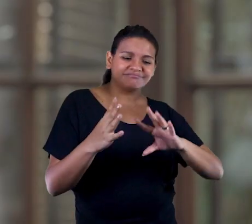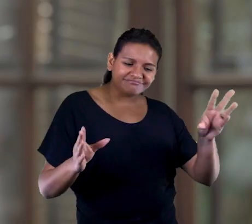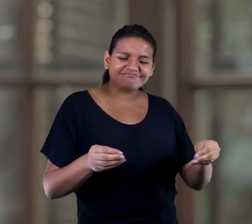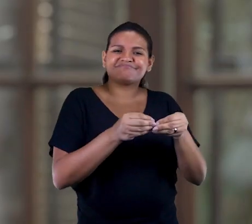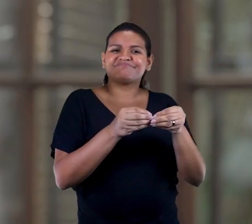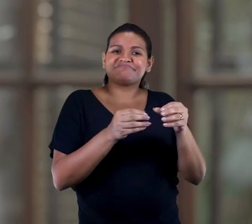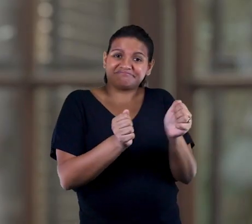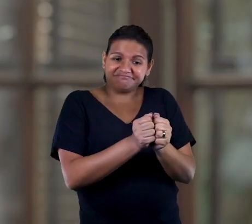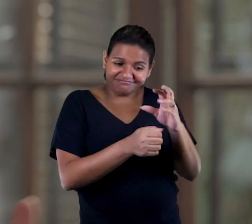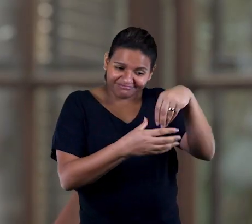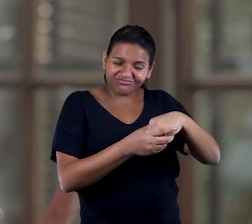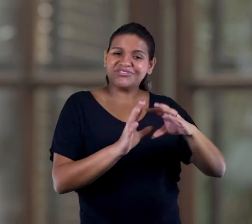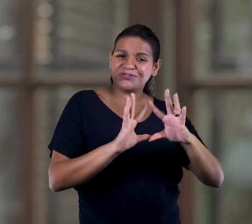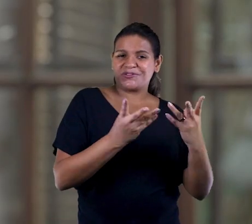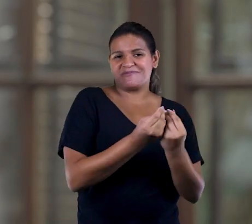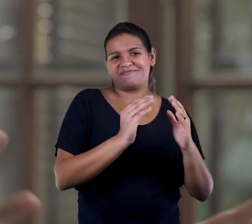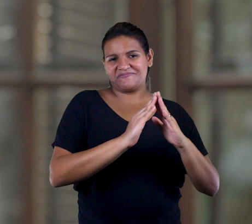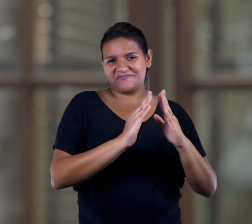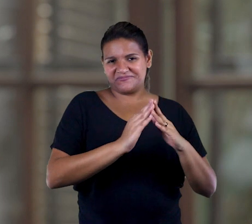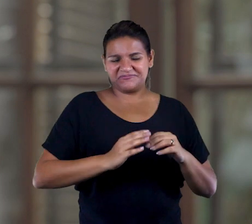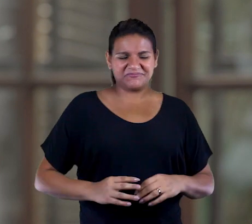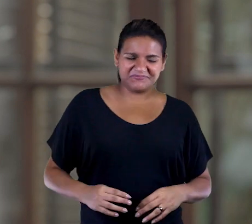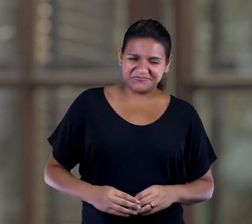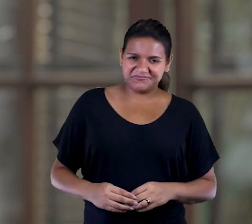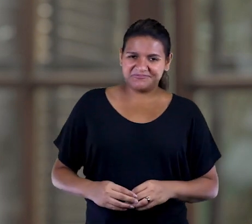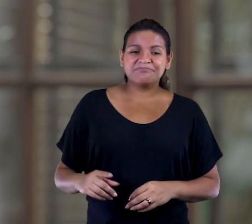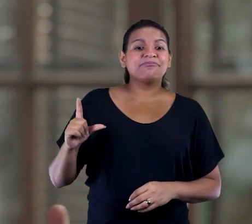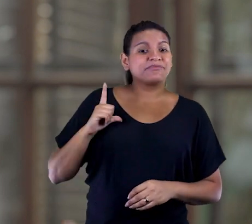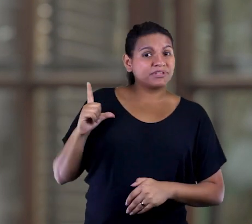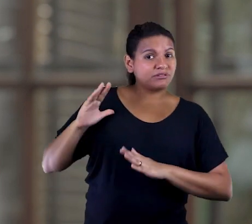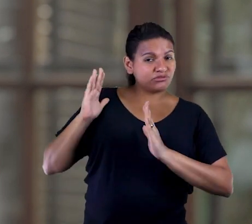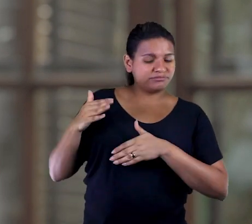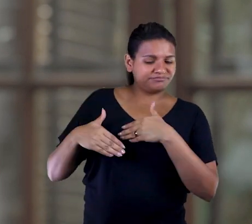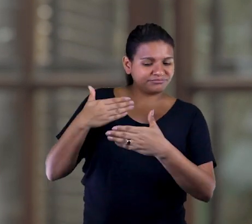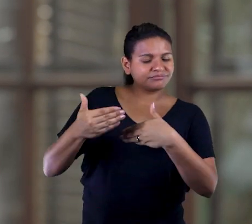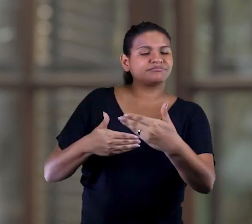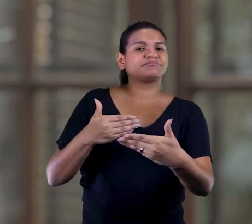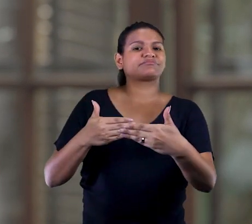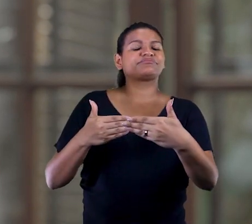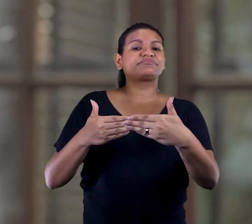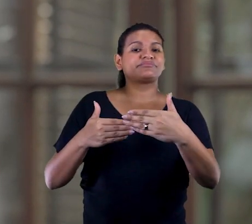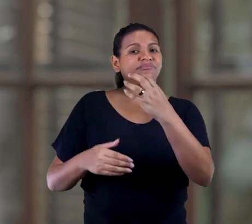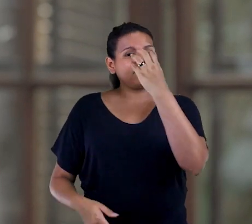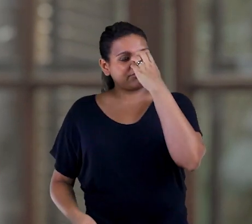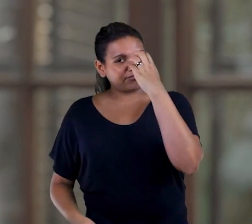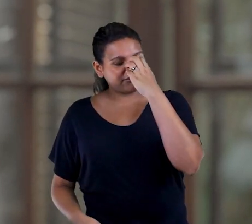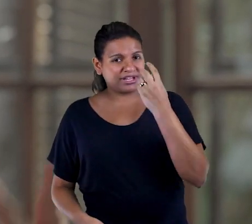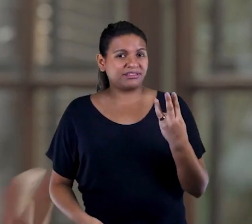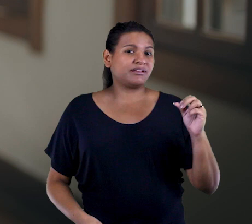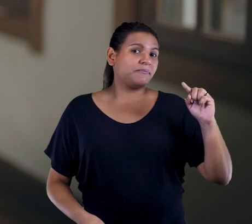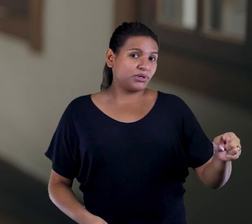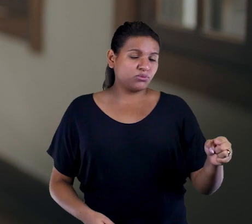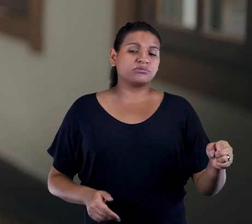Se a gente tem aí cerca de 30 mil anos de evolução compartilhada com cães e mais ou menos